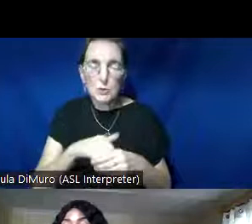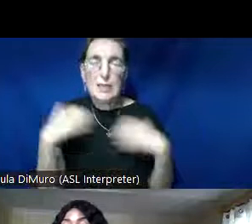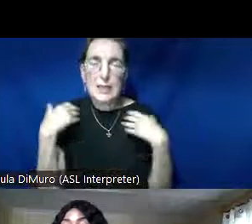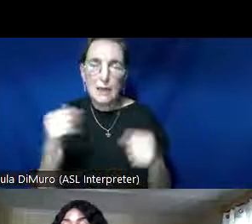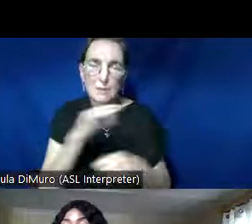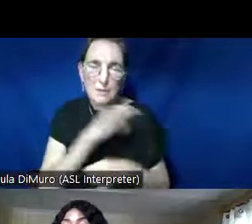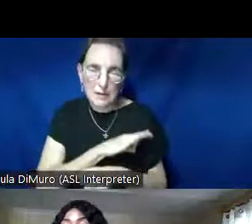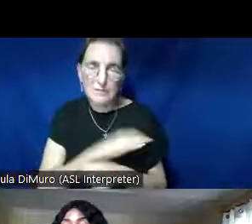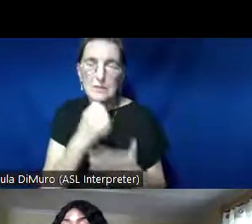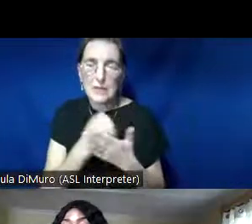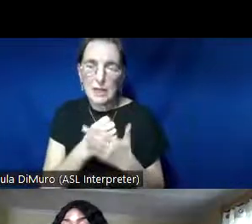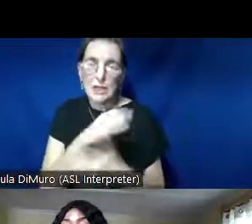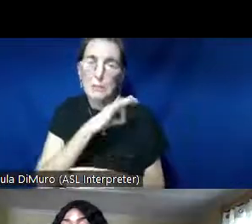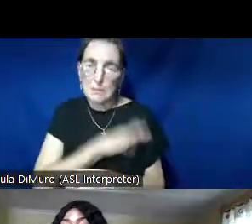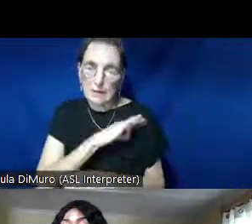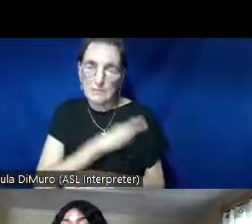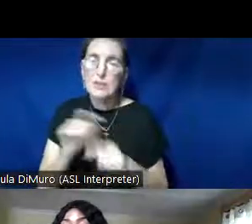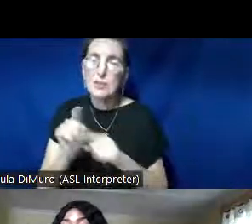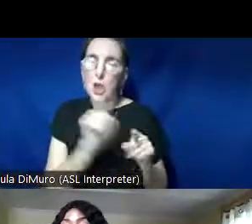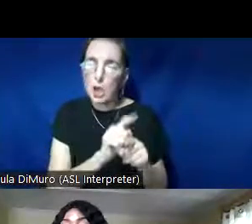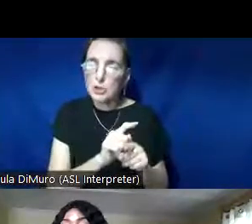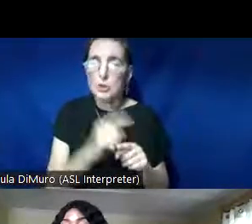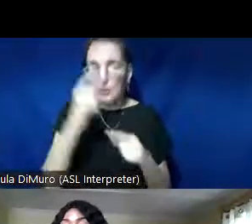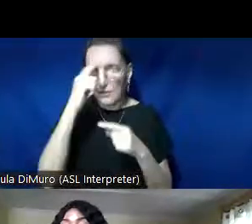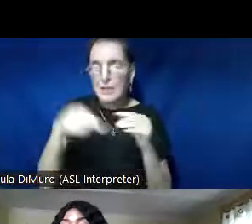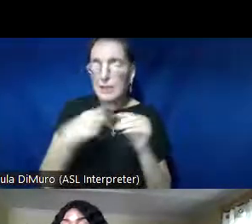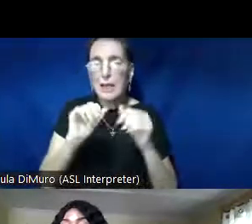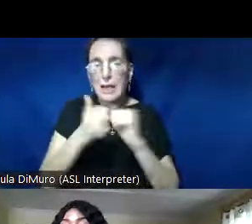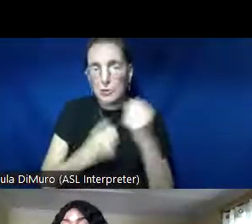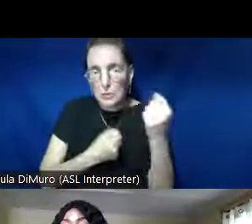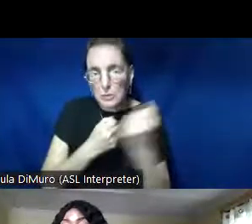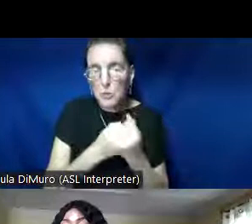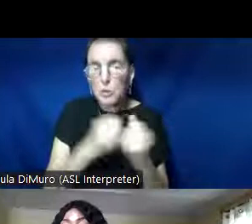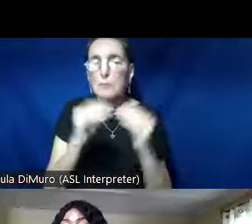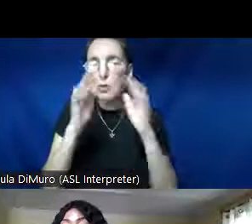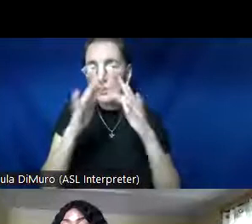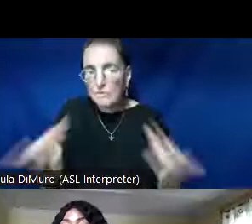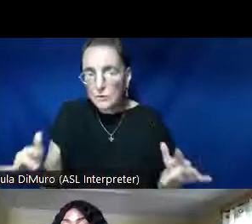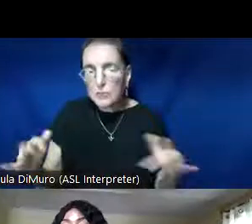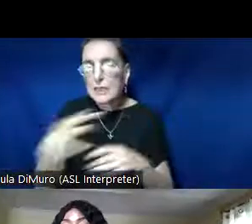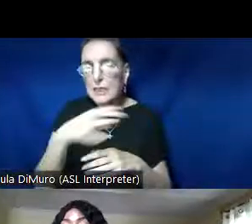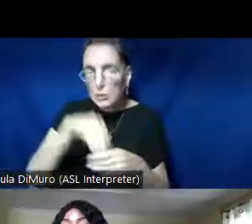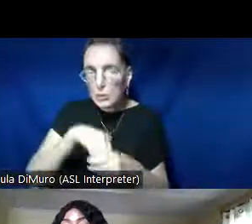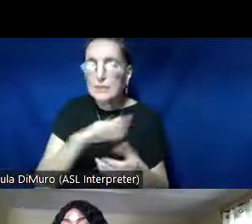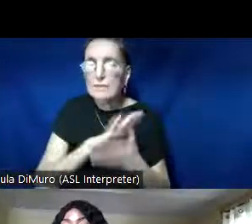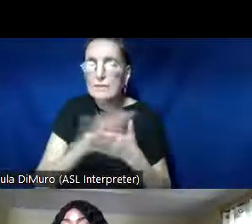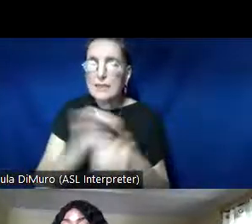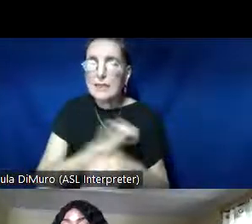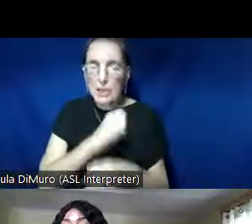de energia verde a nível de benefícios de saúde e